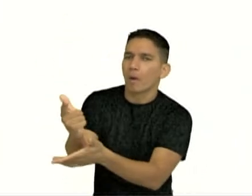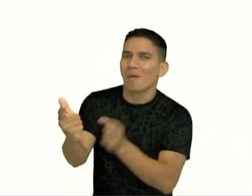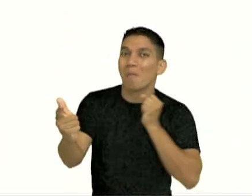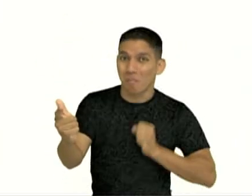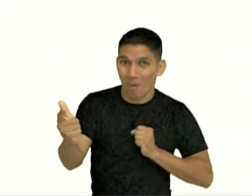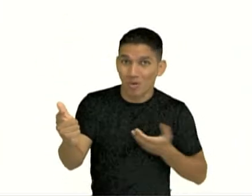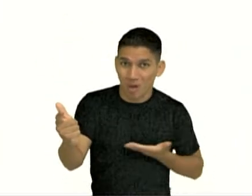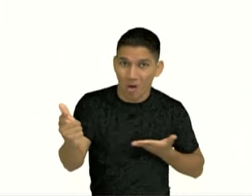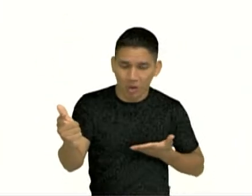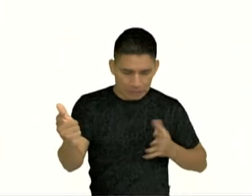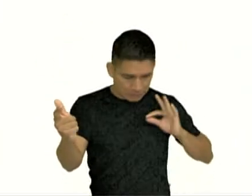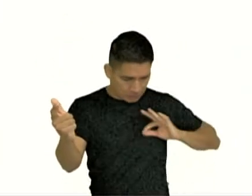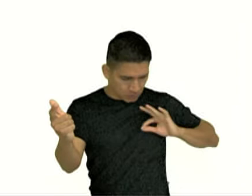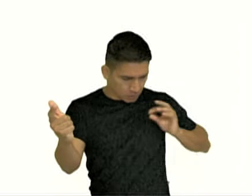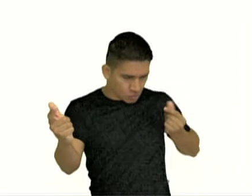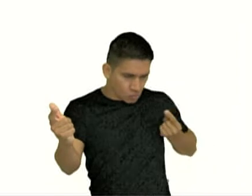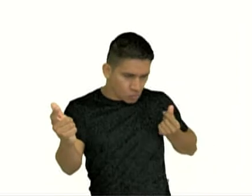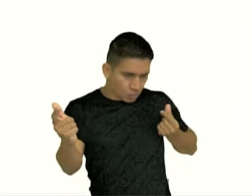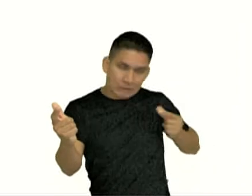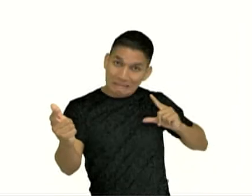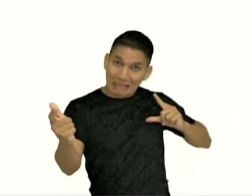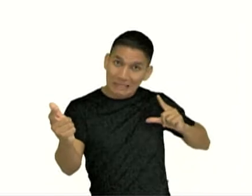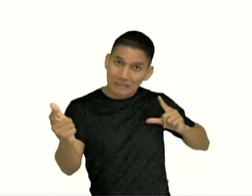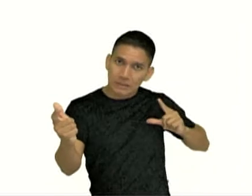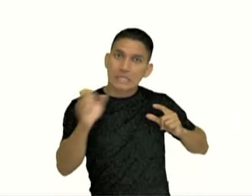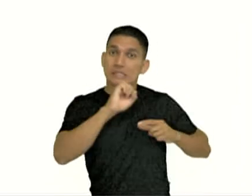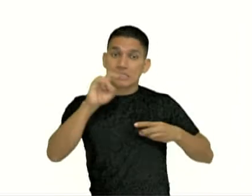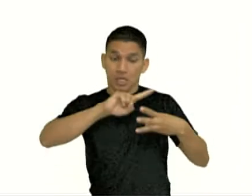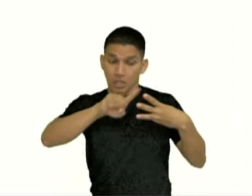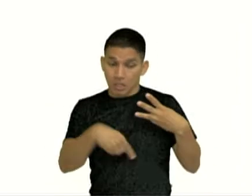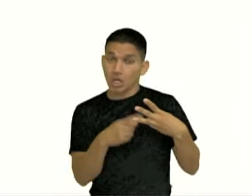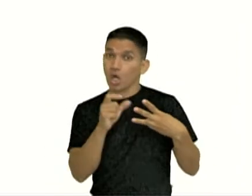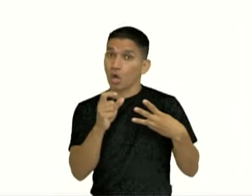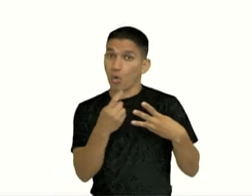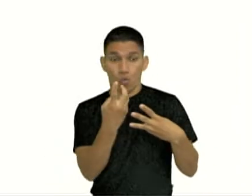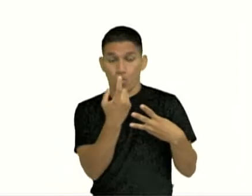agora? Se caso uma dessas três perguntas